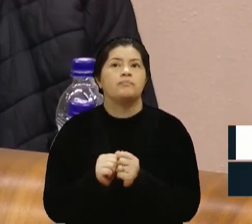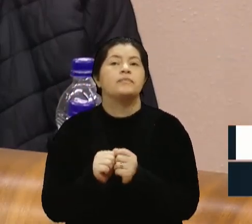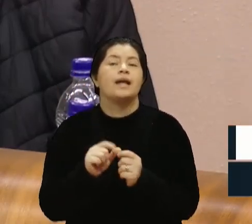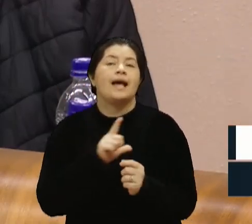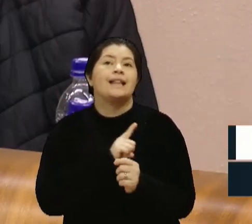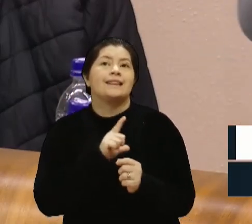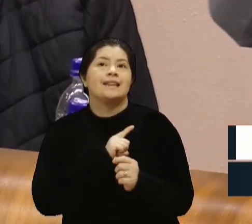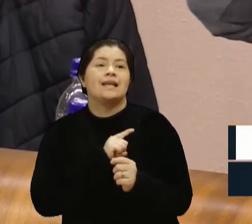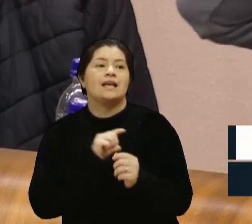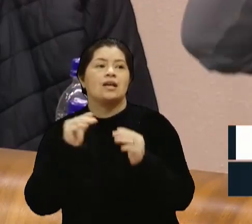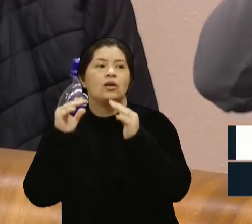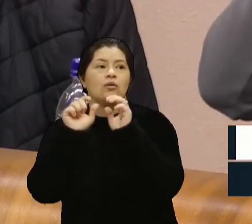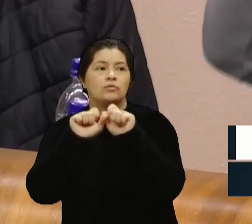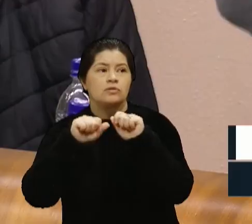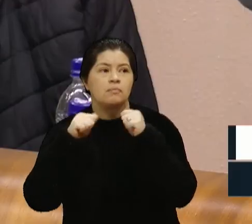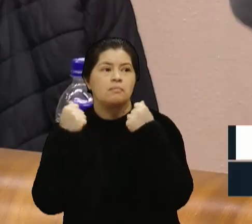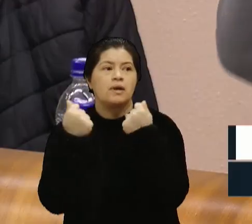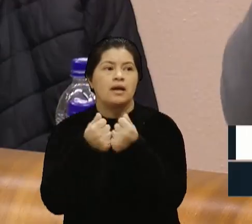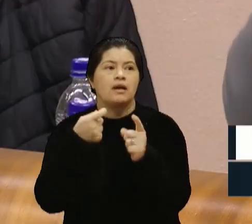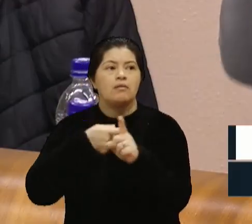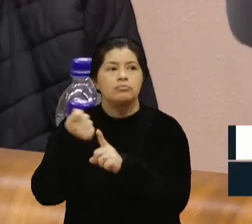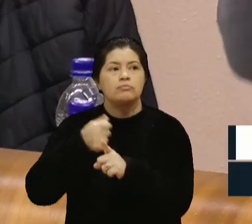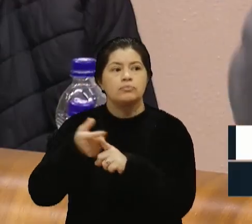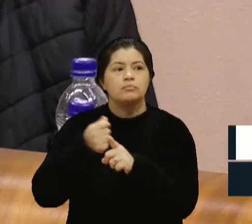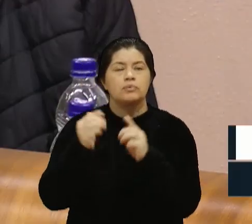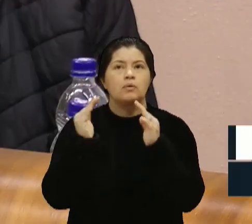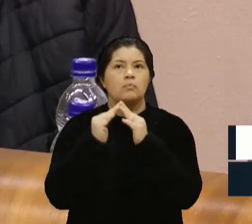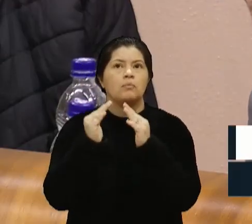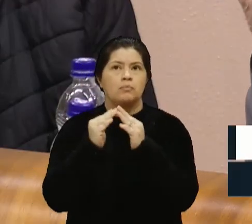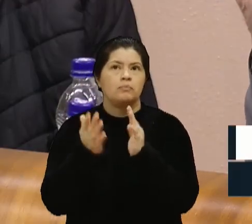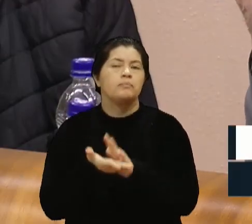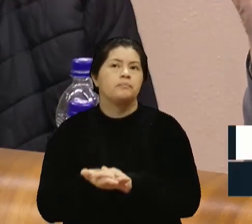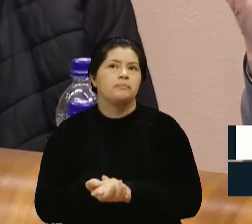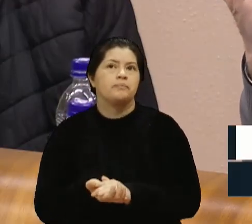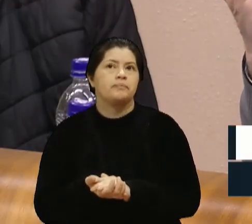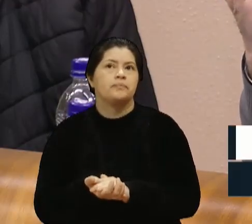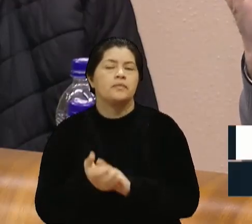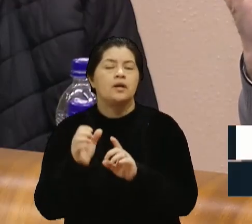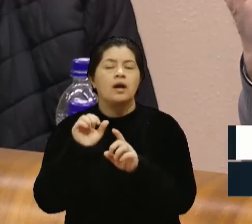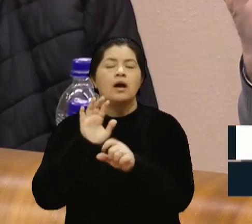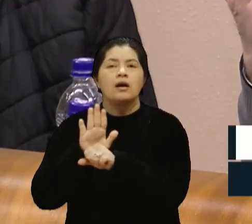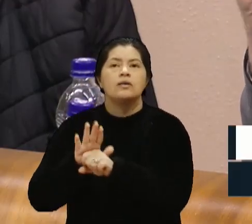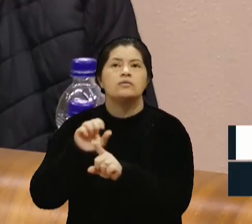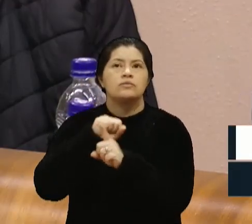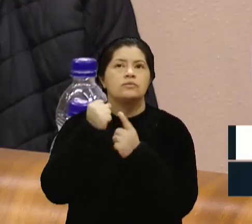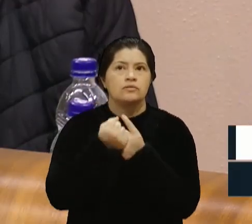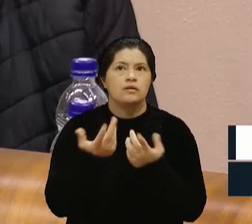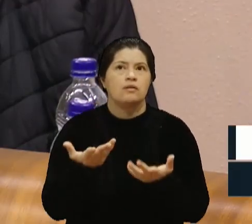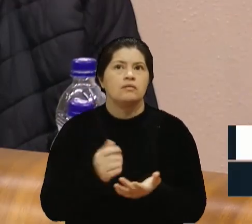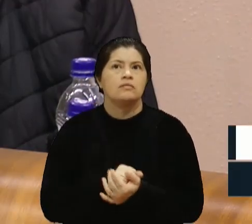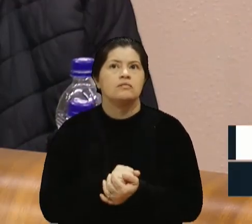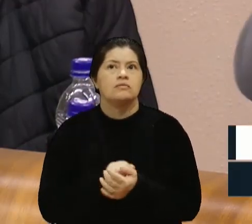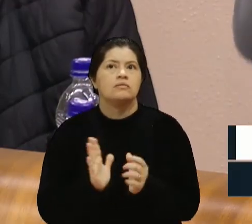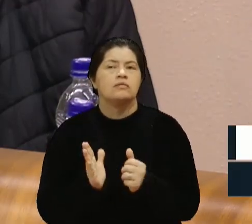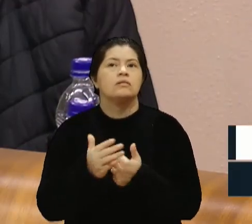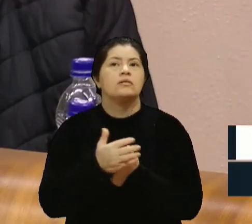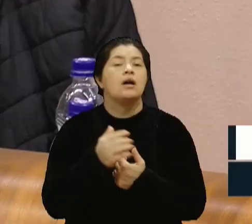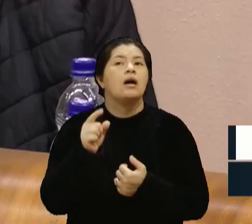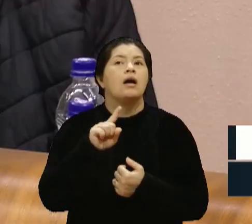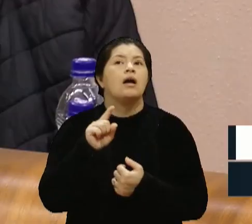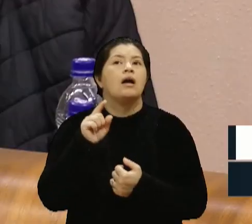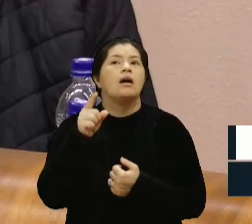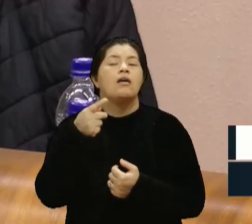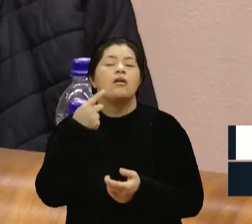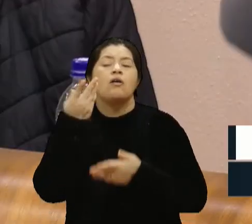pelos próprios moradores. Logicamente que tudo isso coordenado pela assistência social, correto? Eu acho que é uma alternativa interessante, nós